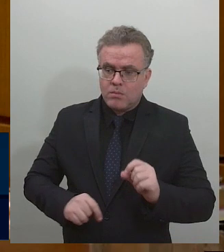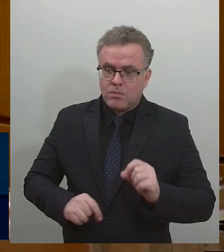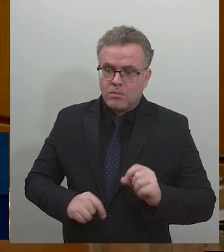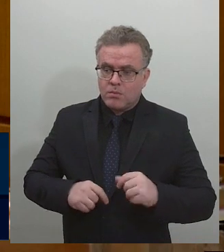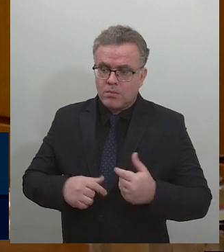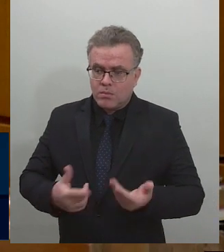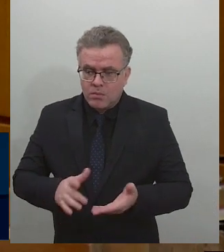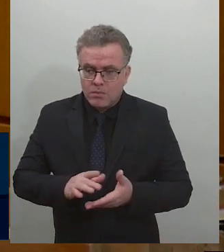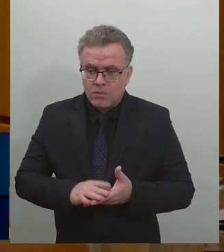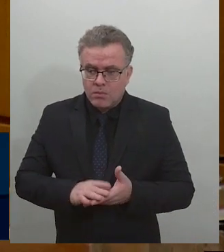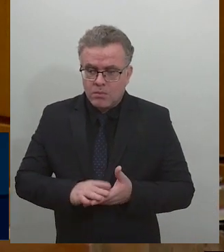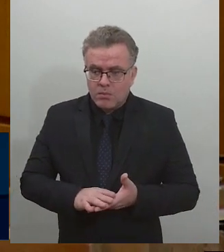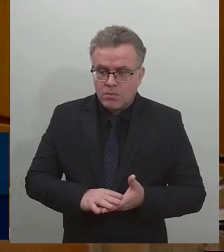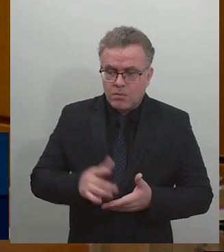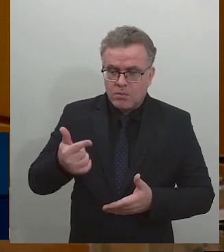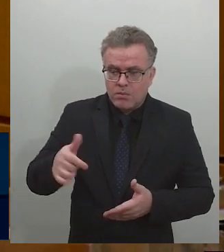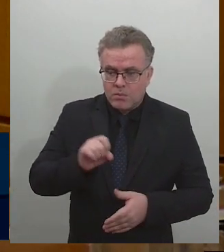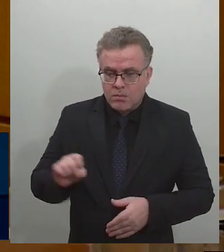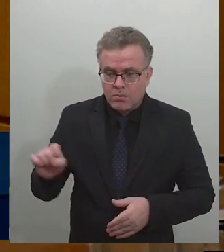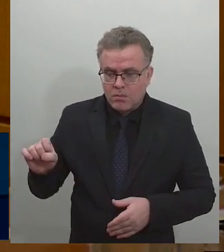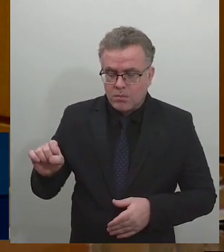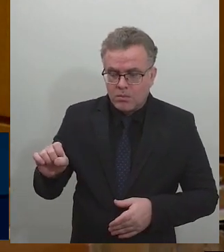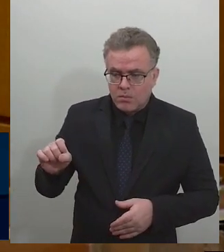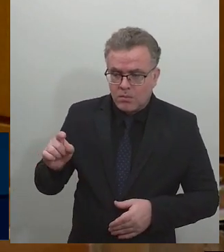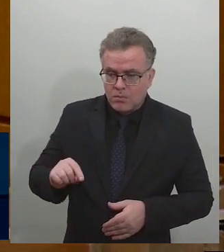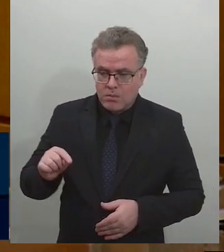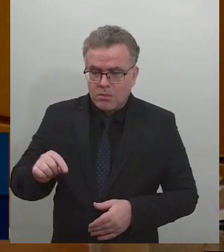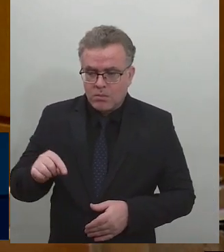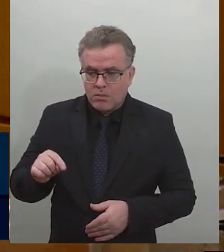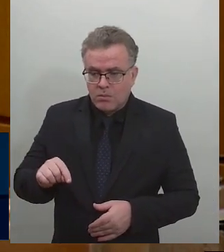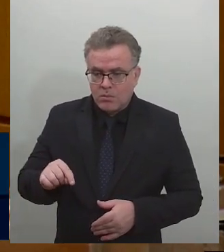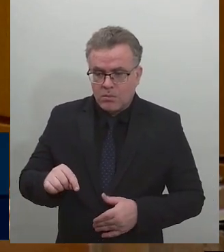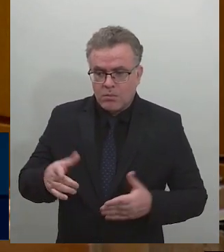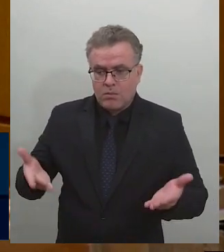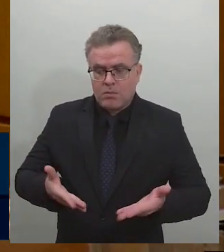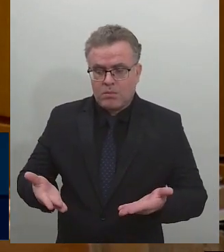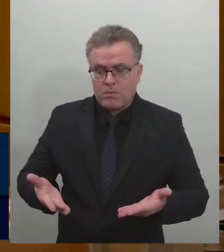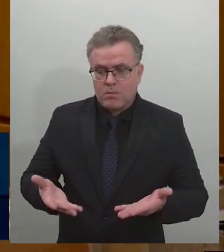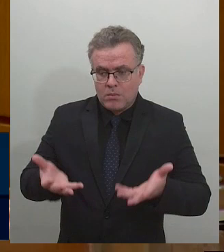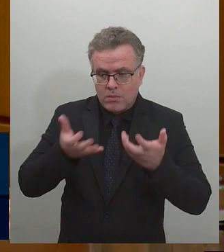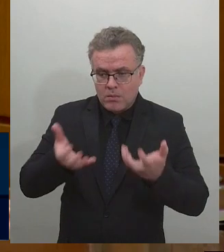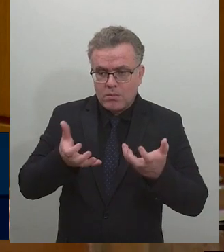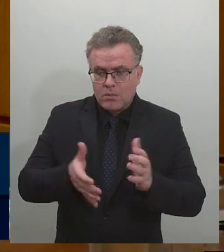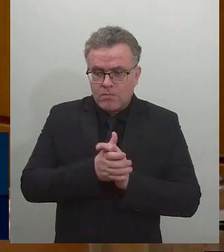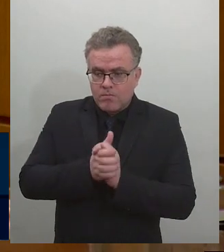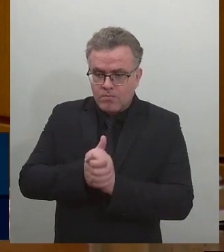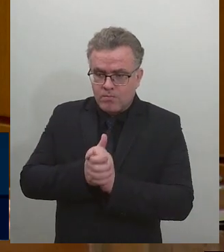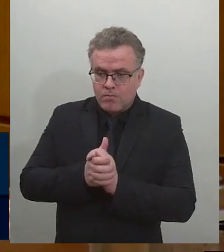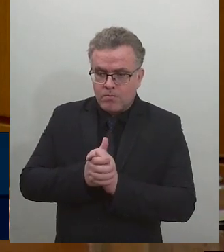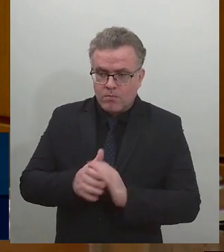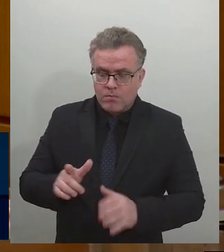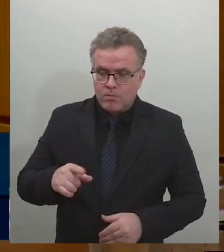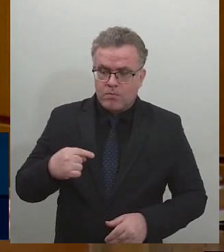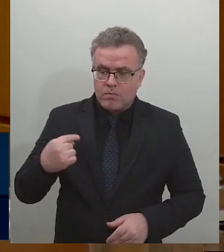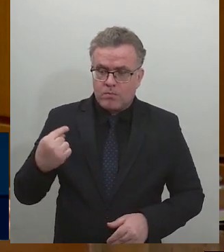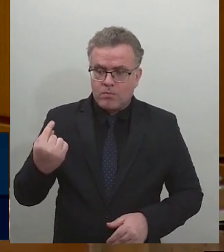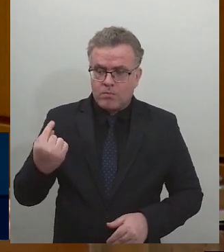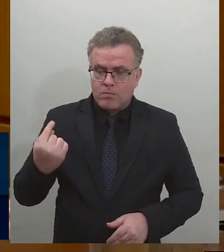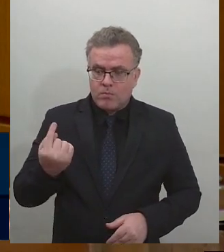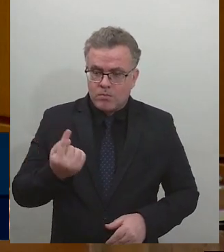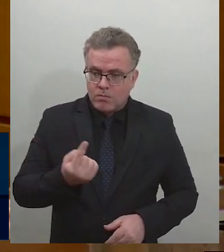segundo semestre, desejar a todos que tenhamos aqui um período muito profícuo,